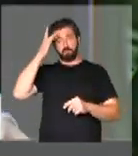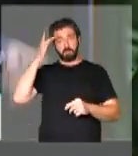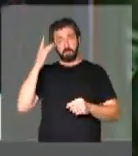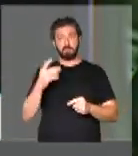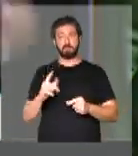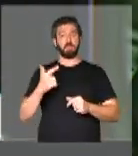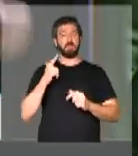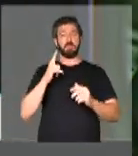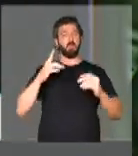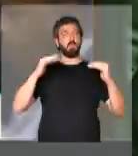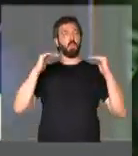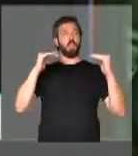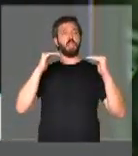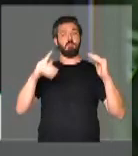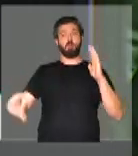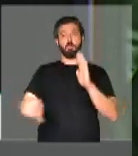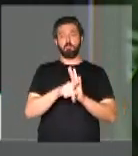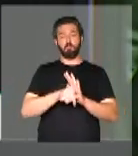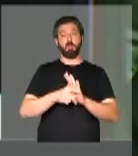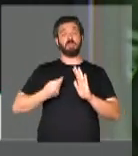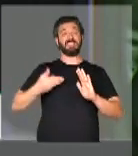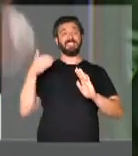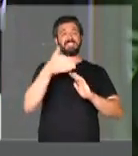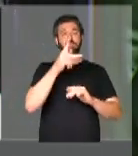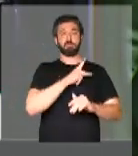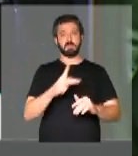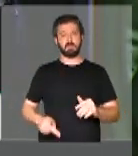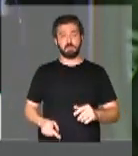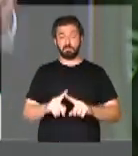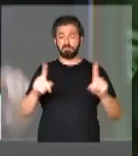não está à altura do cargo que ocupa.